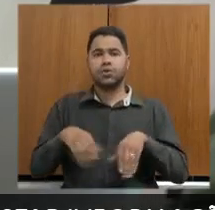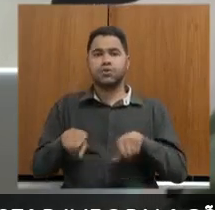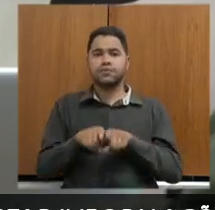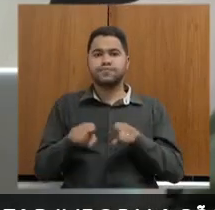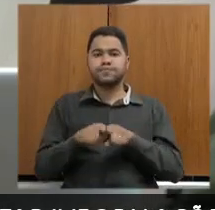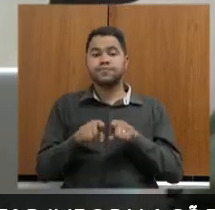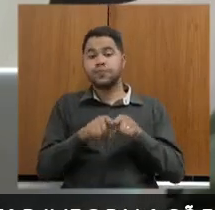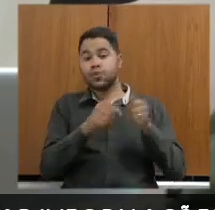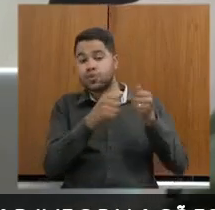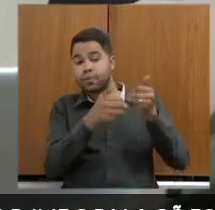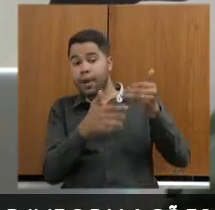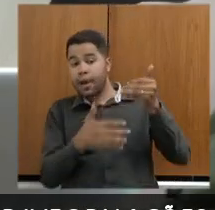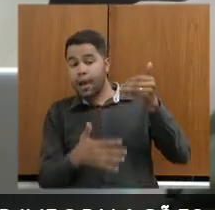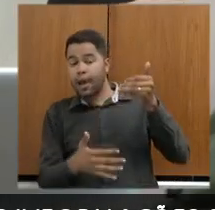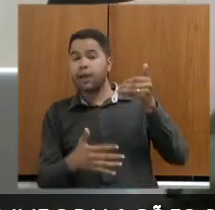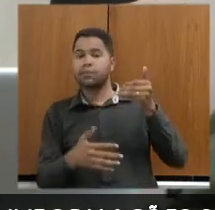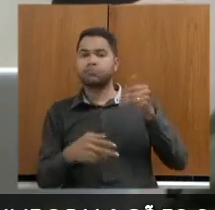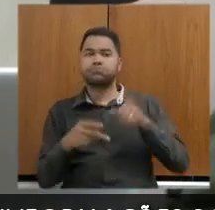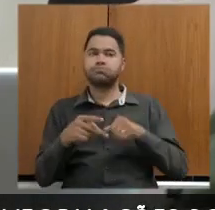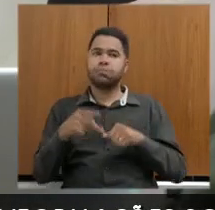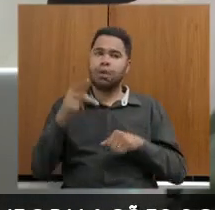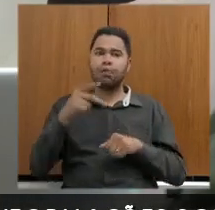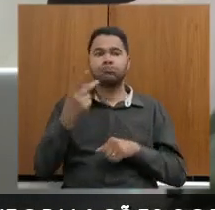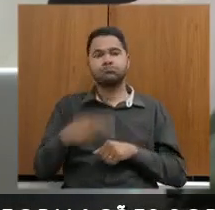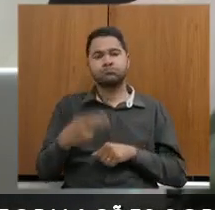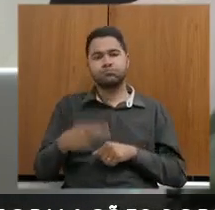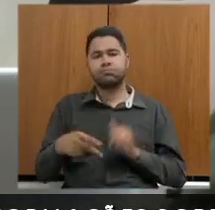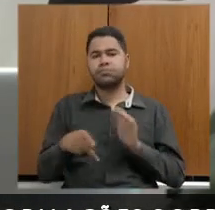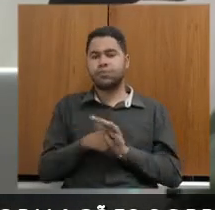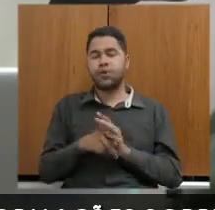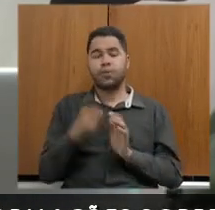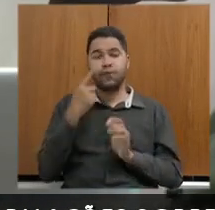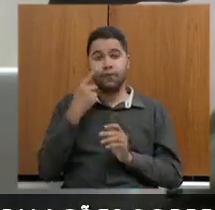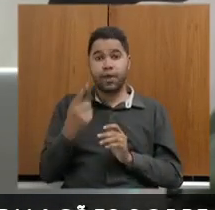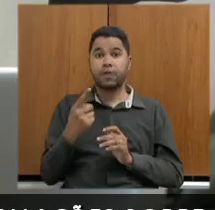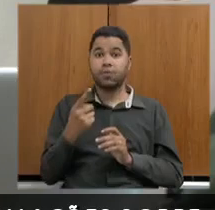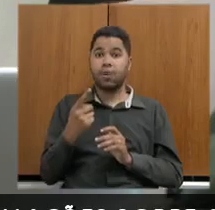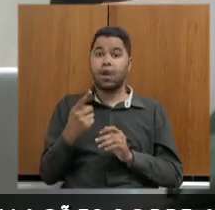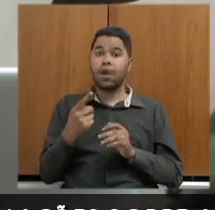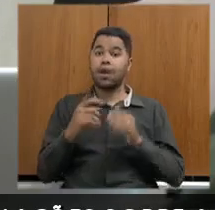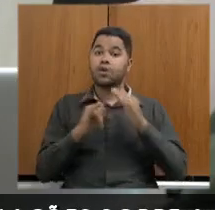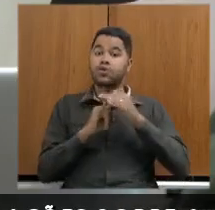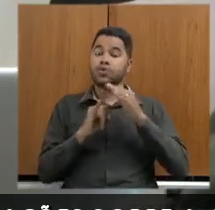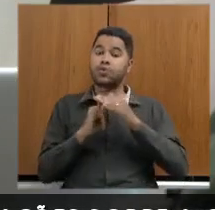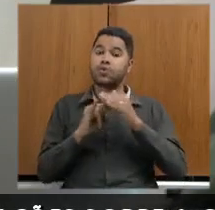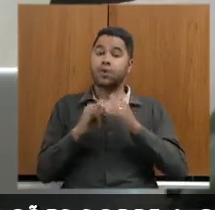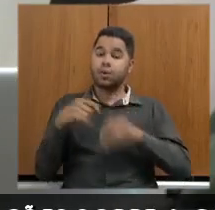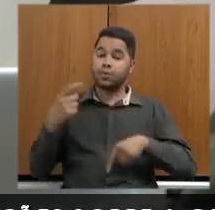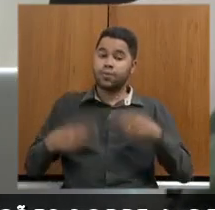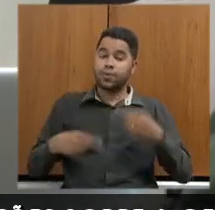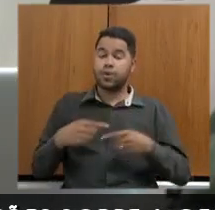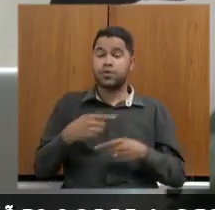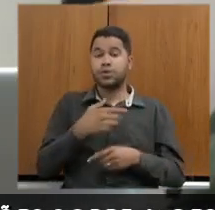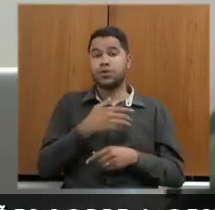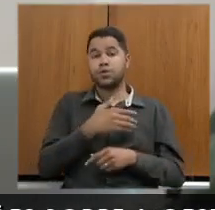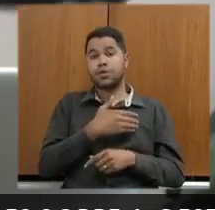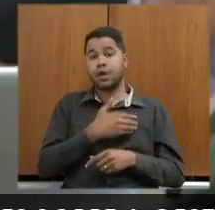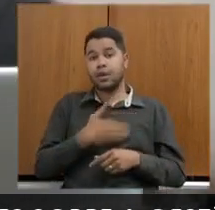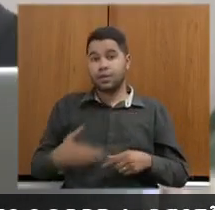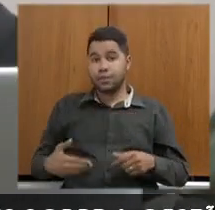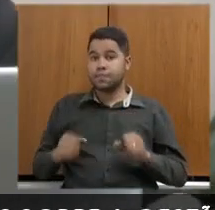a convocação dos excedentes para as diversas pós-graduações da Polícia Militar teria a importância dessa instituição para política de segurança pública